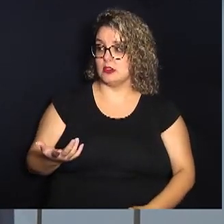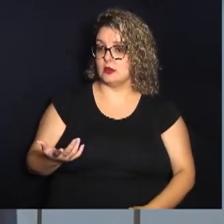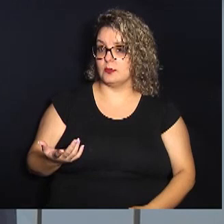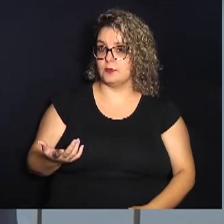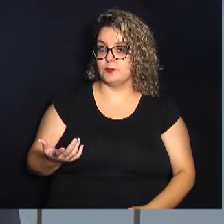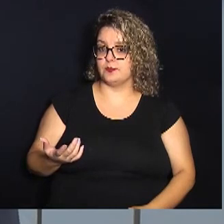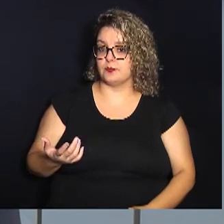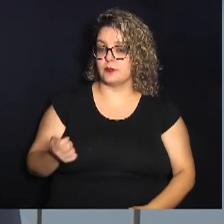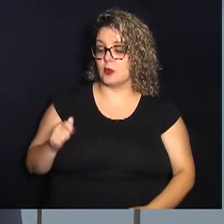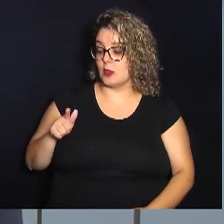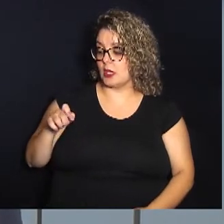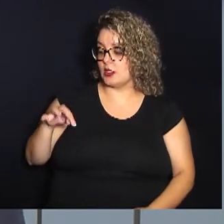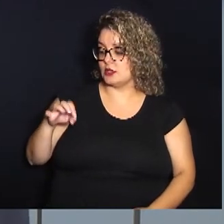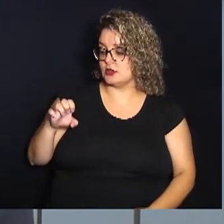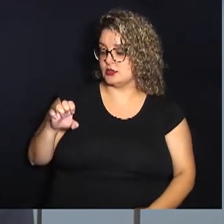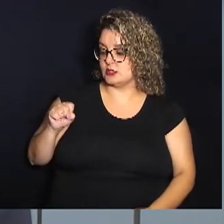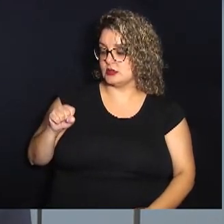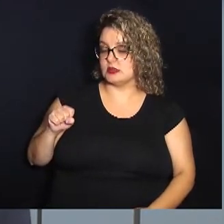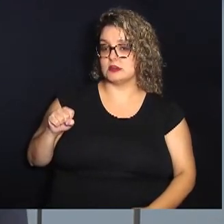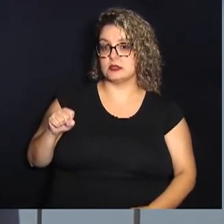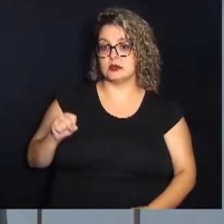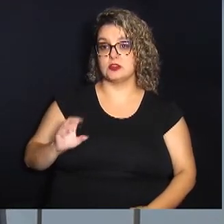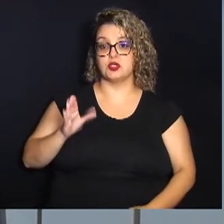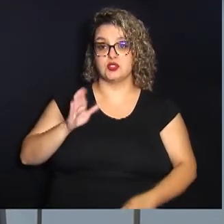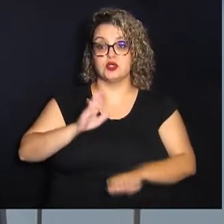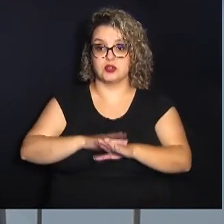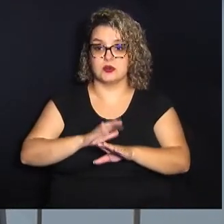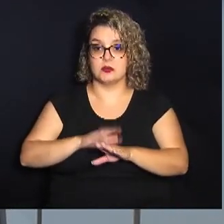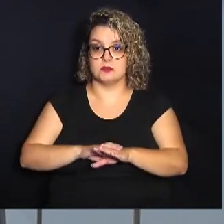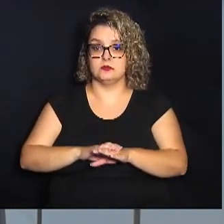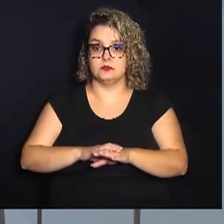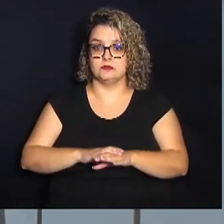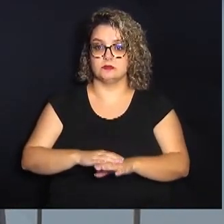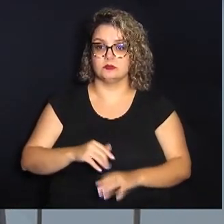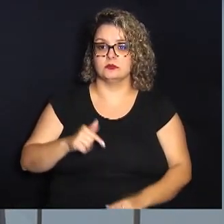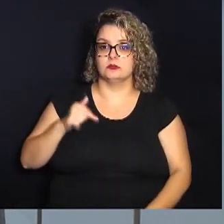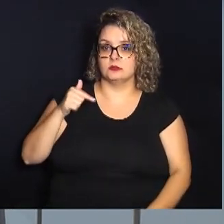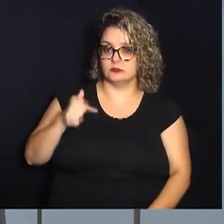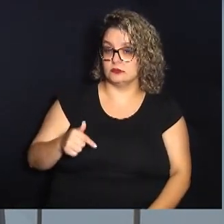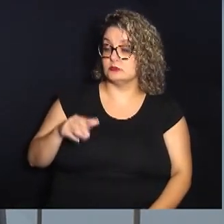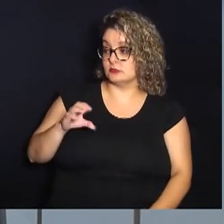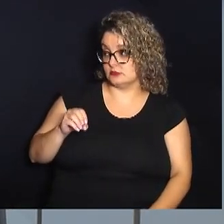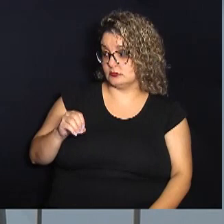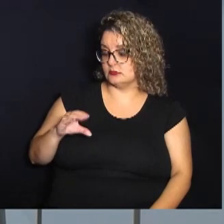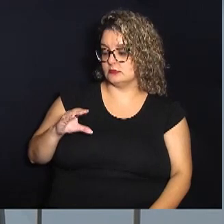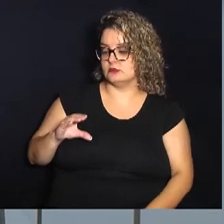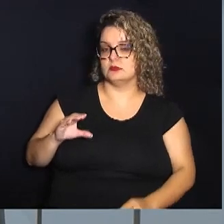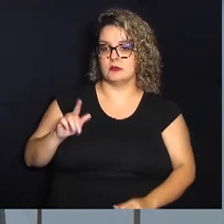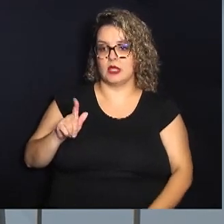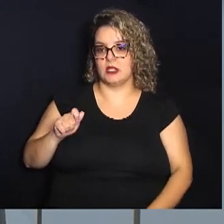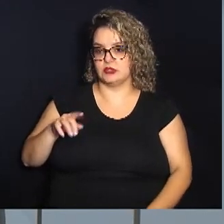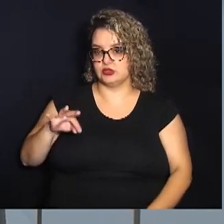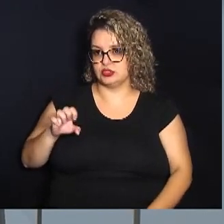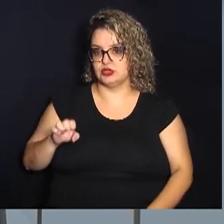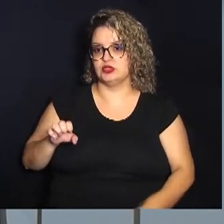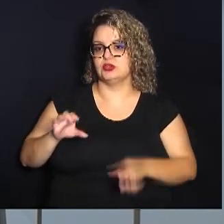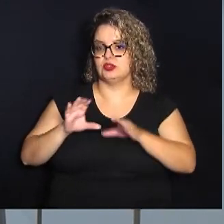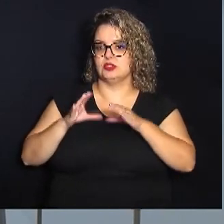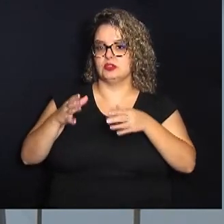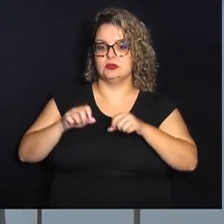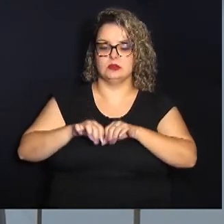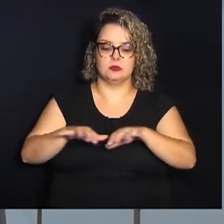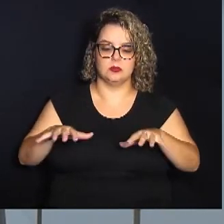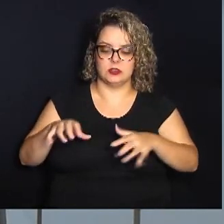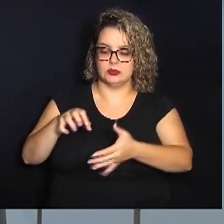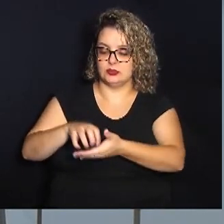dos agentes comunitários de saúde que já agem, né, a gente tem mais de 700 agentes comunitários distribuídos em todos os centros de saúde,